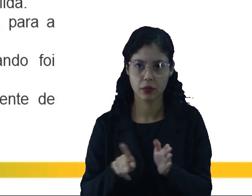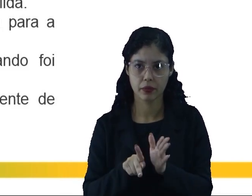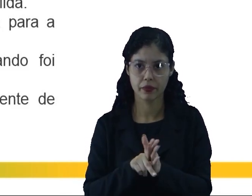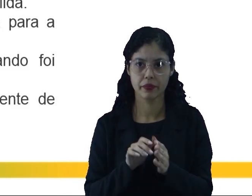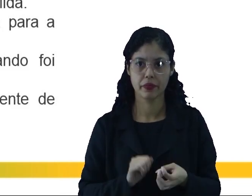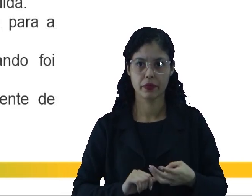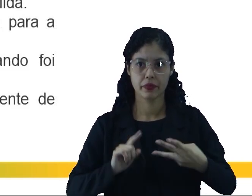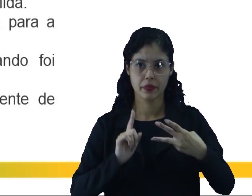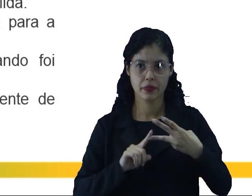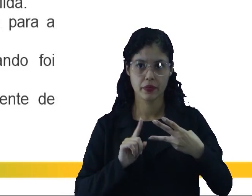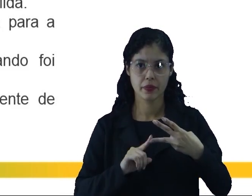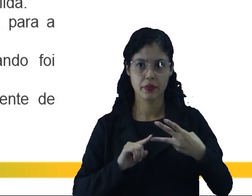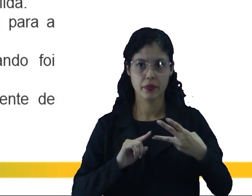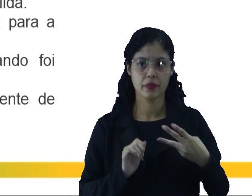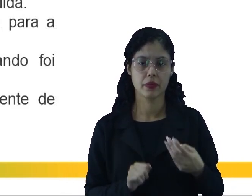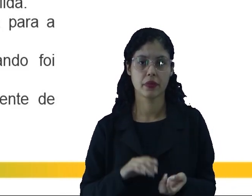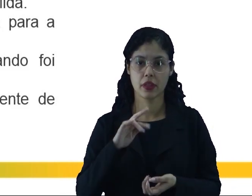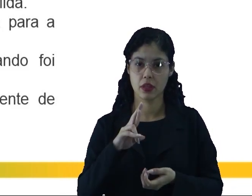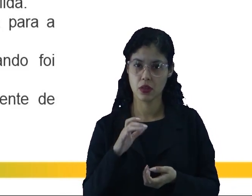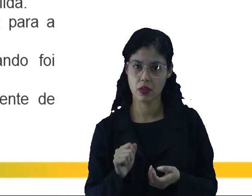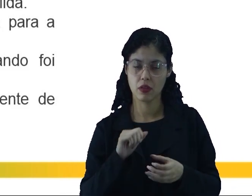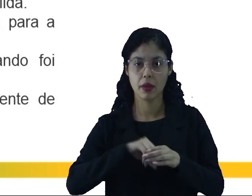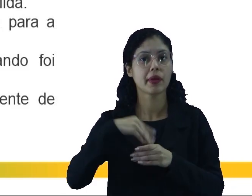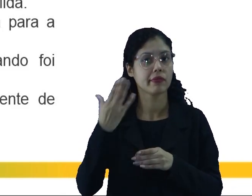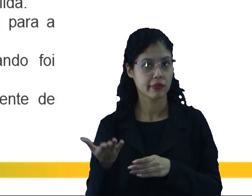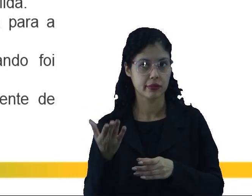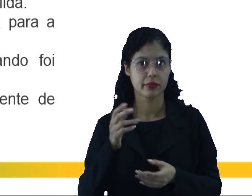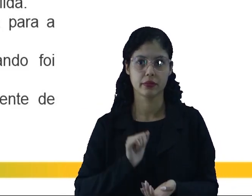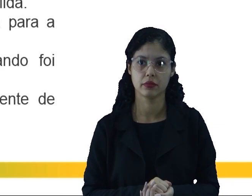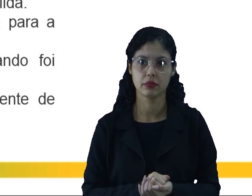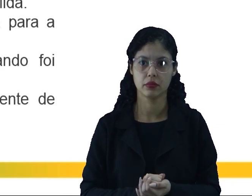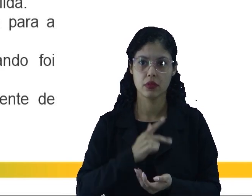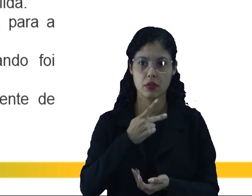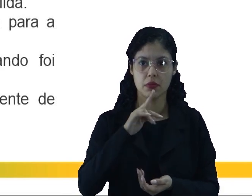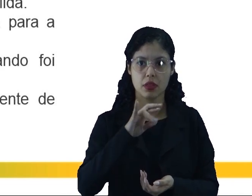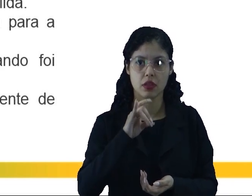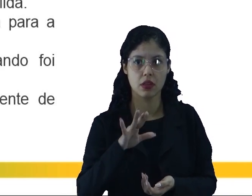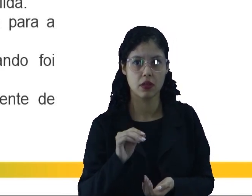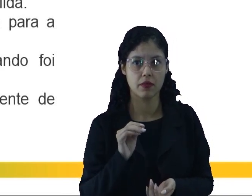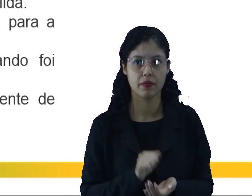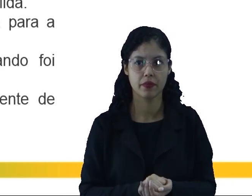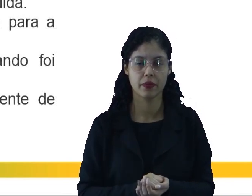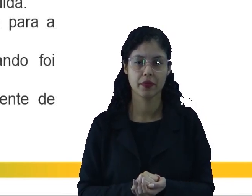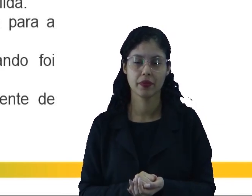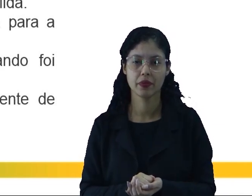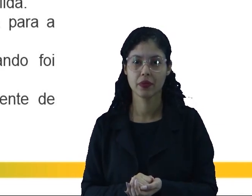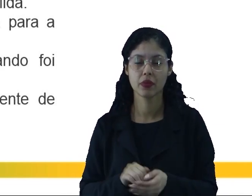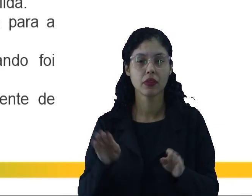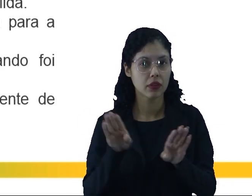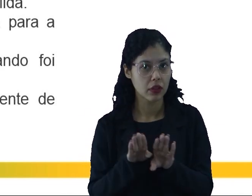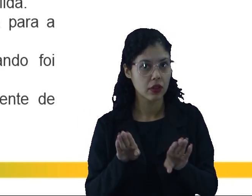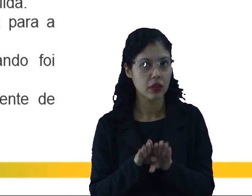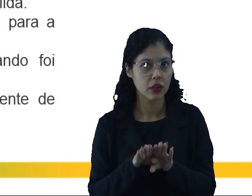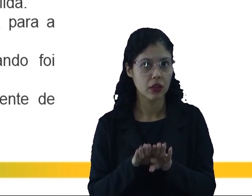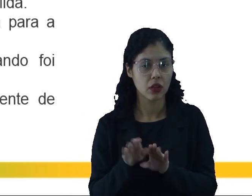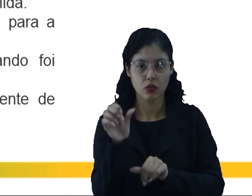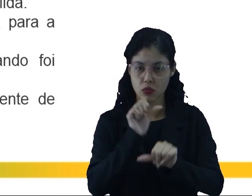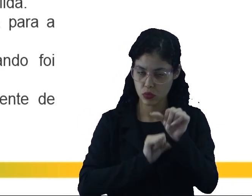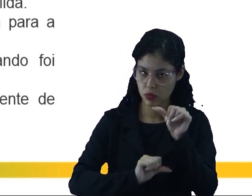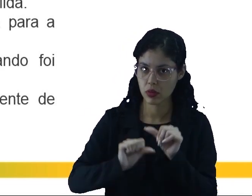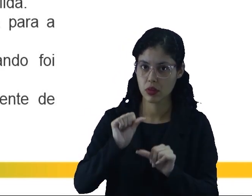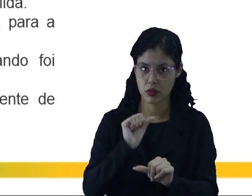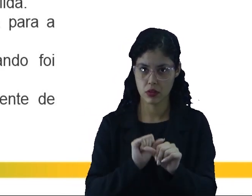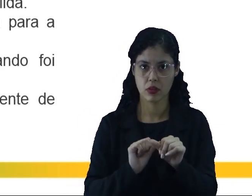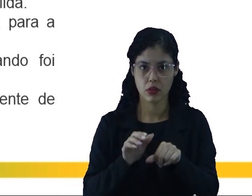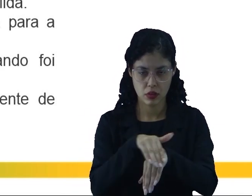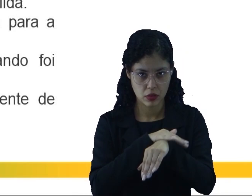absorver. Exocitose? Não, exocitose é para fora. Pinocitose, lembrando que pinocitose é também um processo de modificação